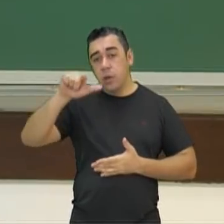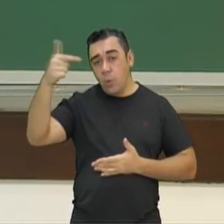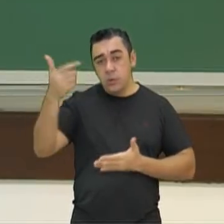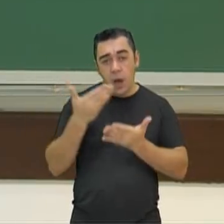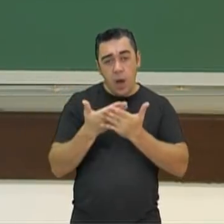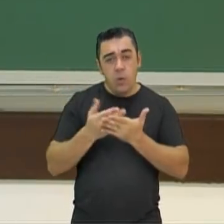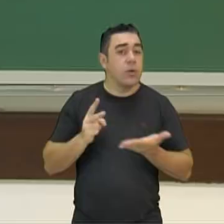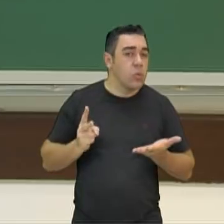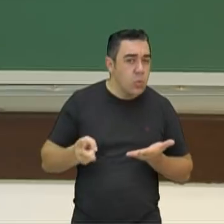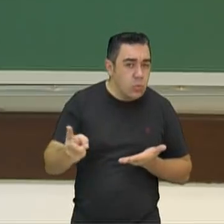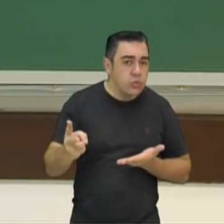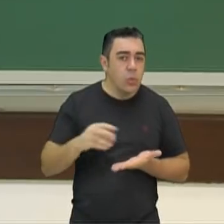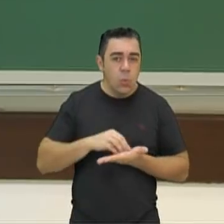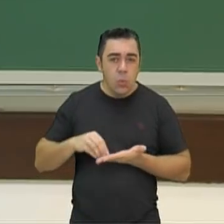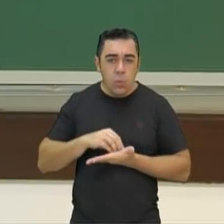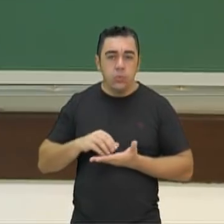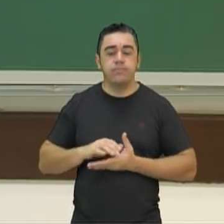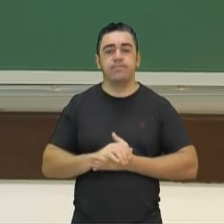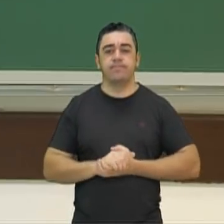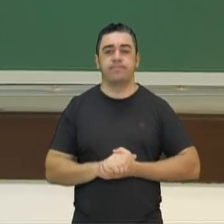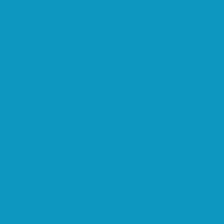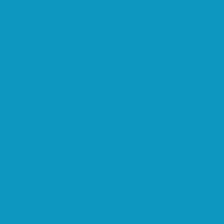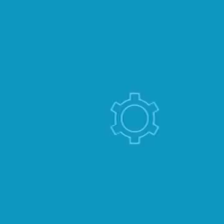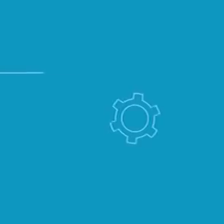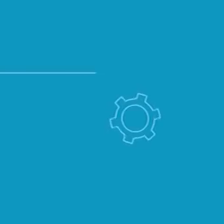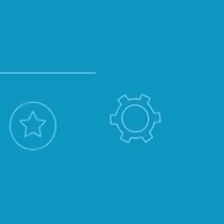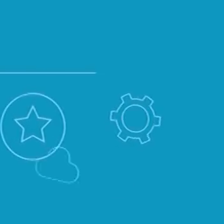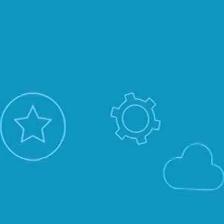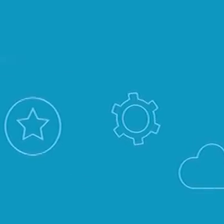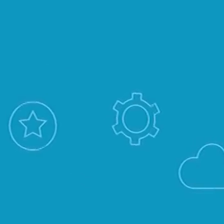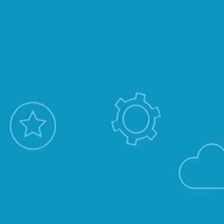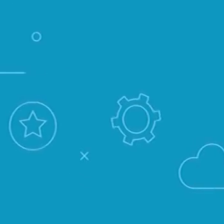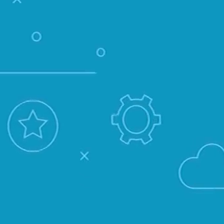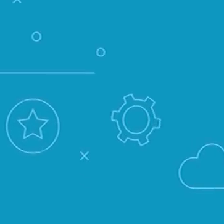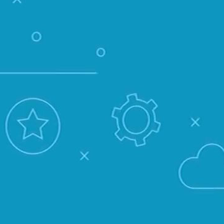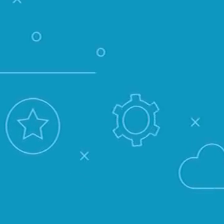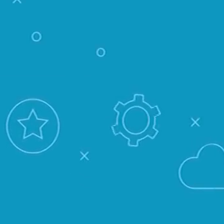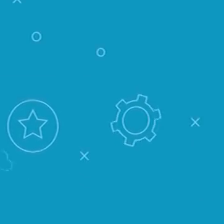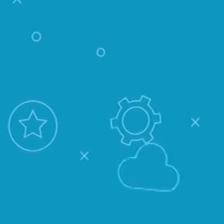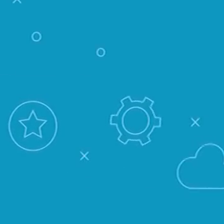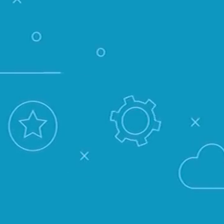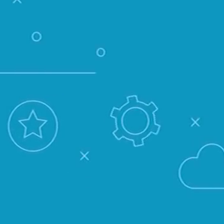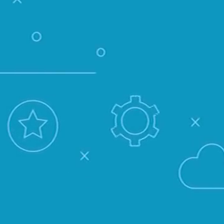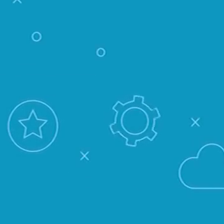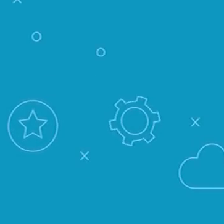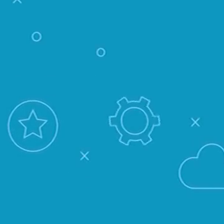continuando com o conteúdo de xadrez.